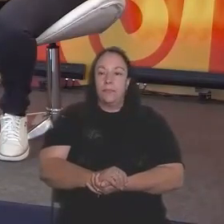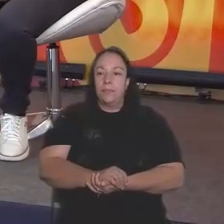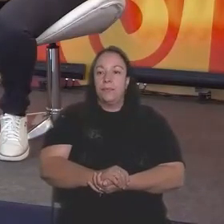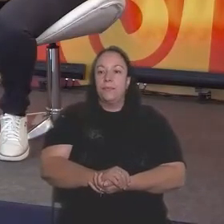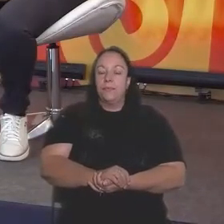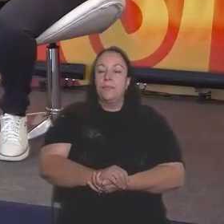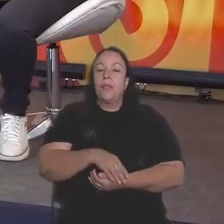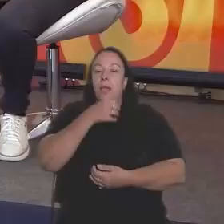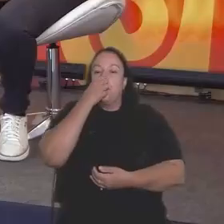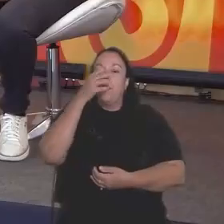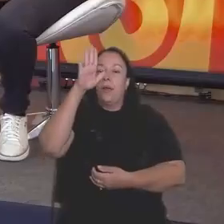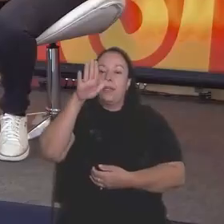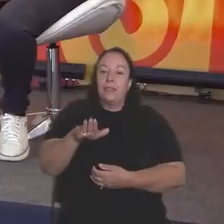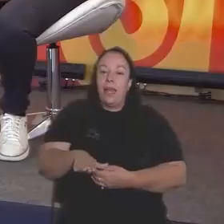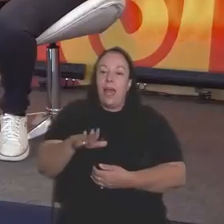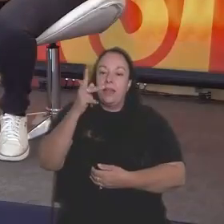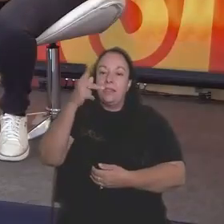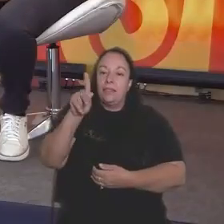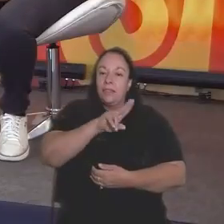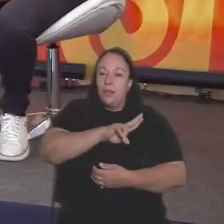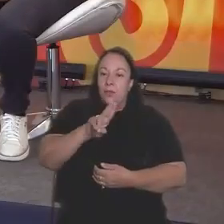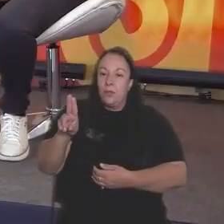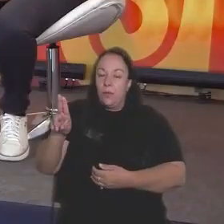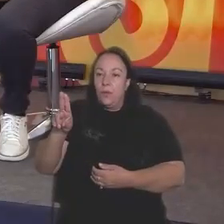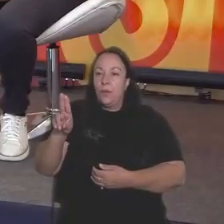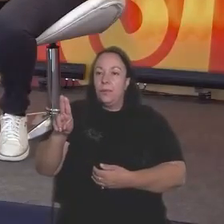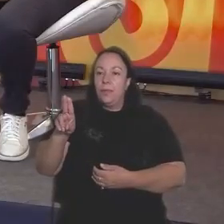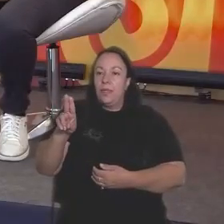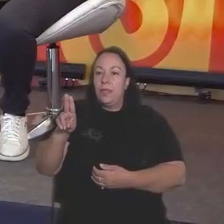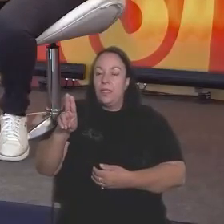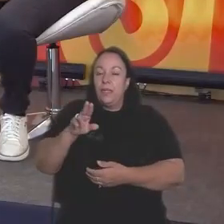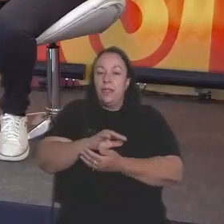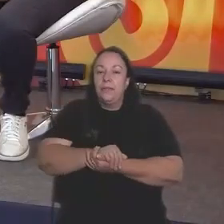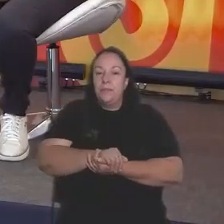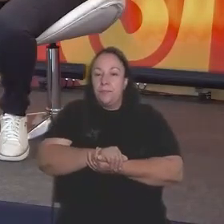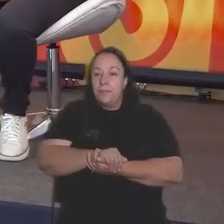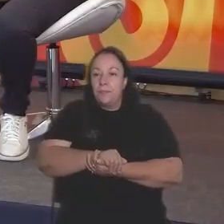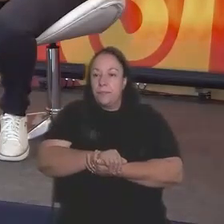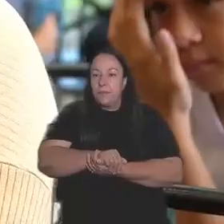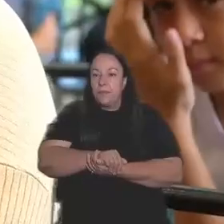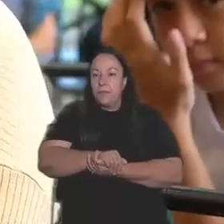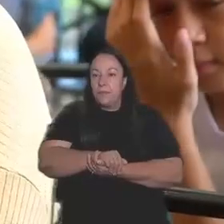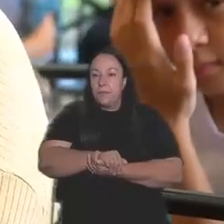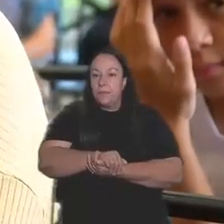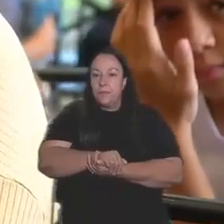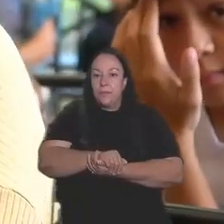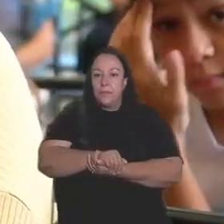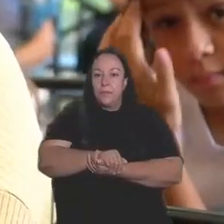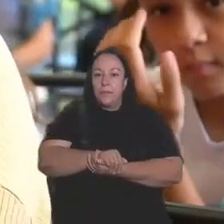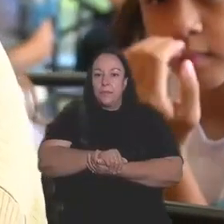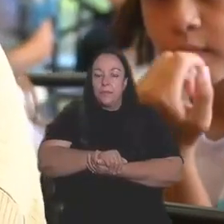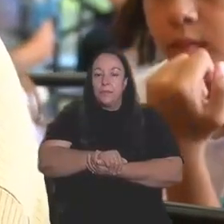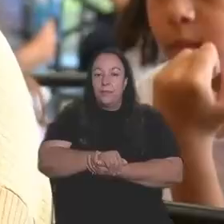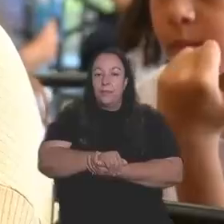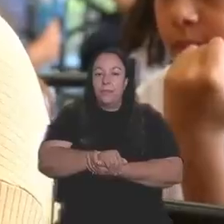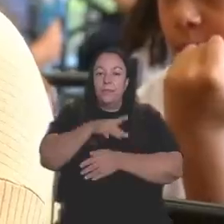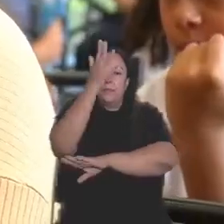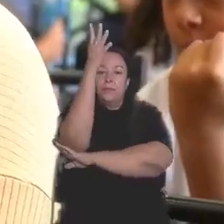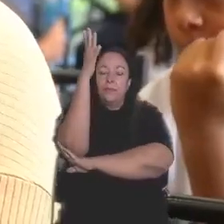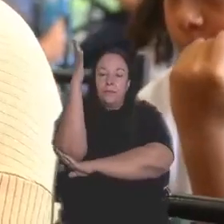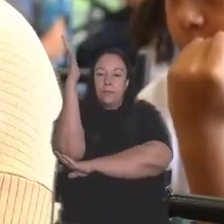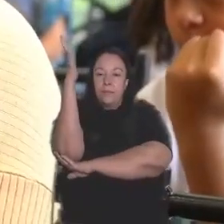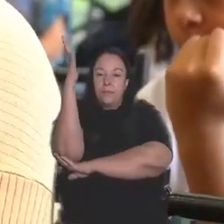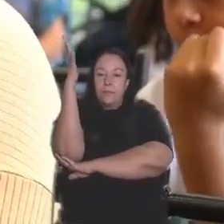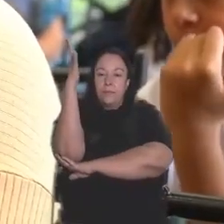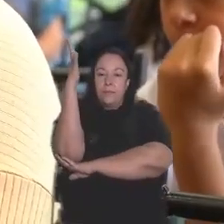Boa tarde, seu nome? Dalva Duarte. Não, só falando mesmo, né, das árvores, né,